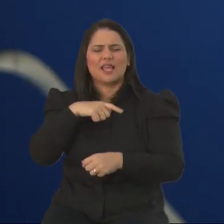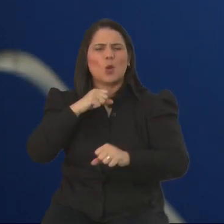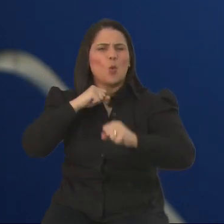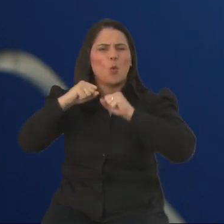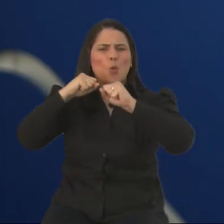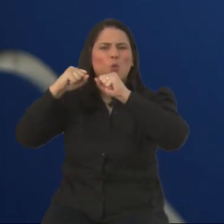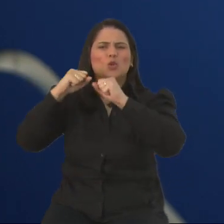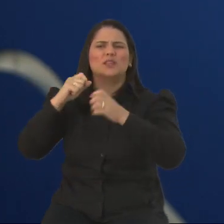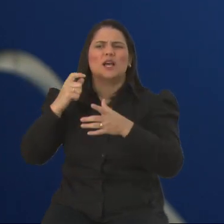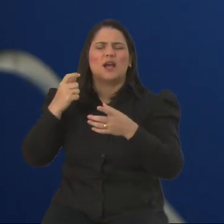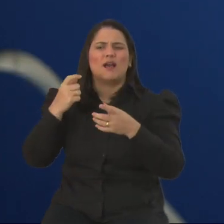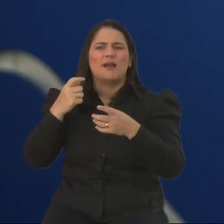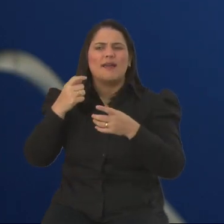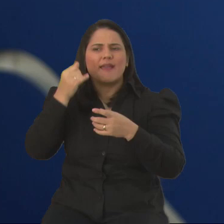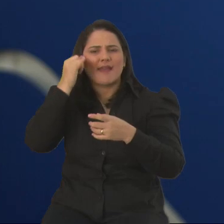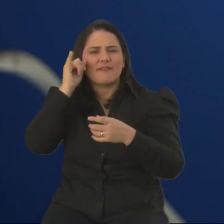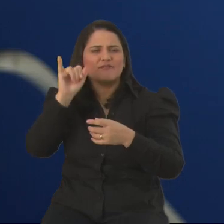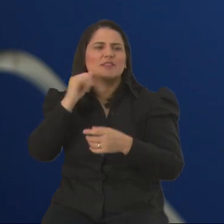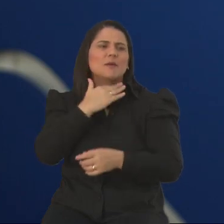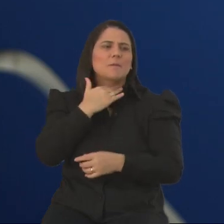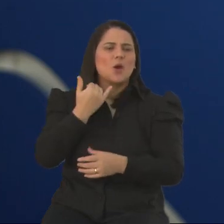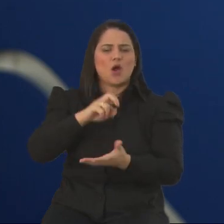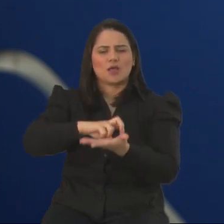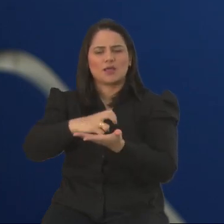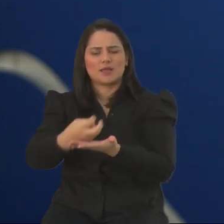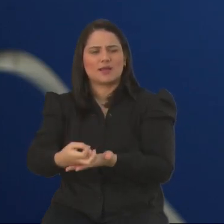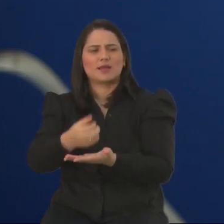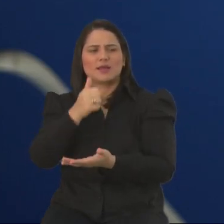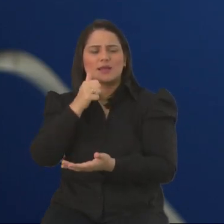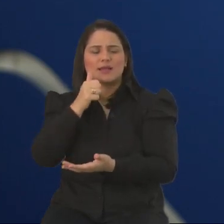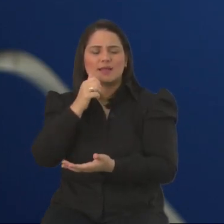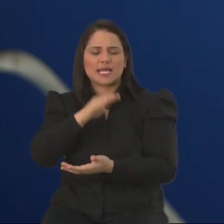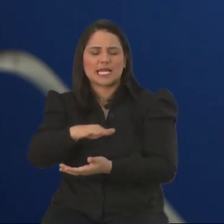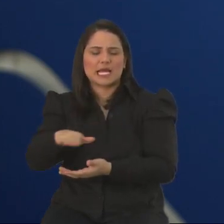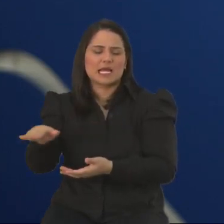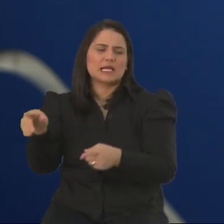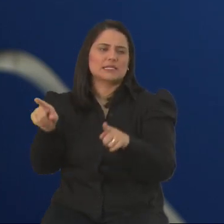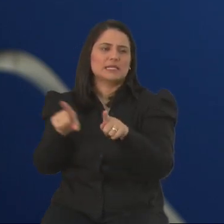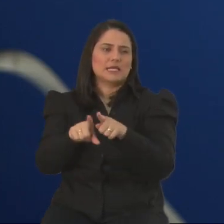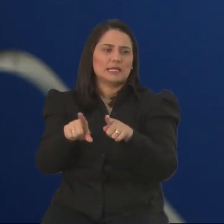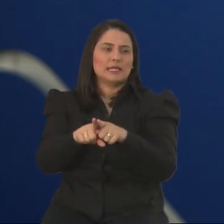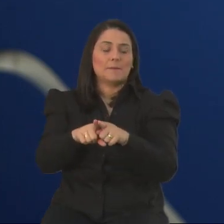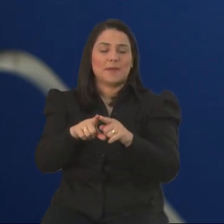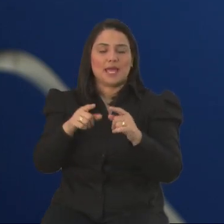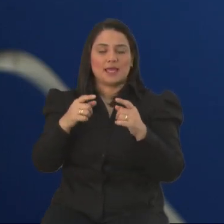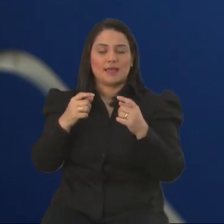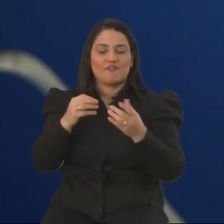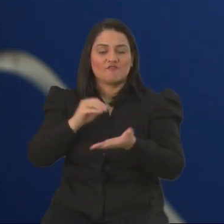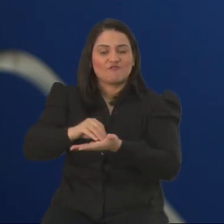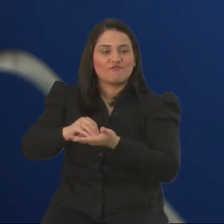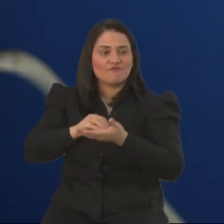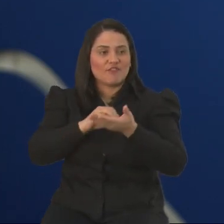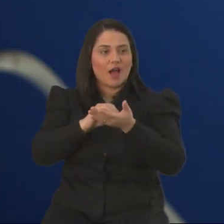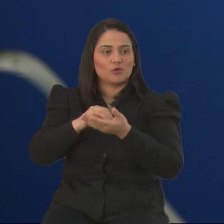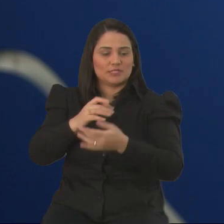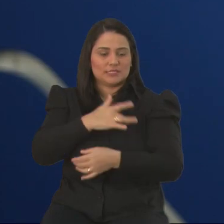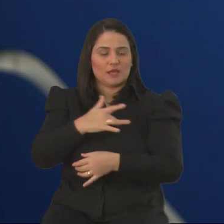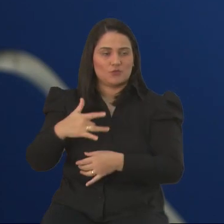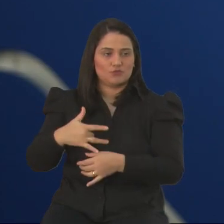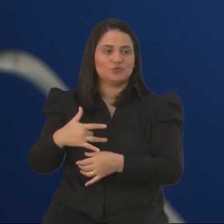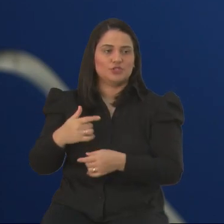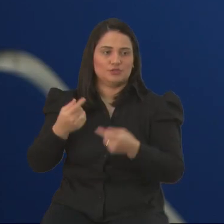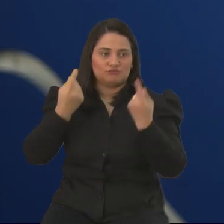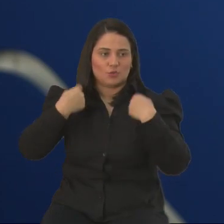e mortalidade infantis e por ter difundido o uso do soro caseiro que salvou milhares